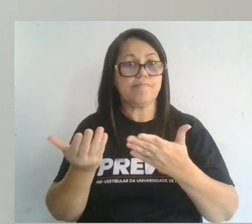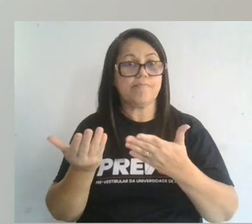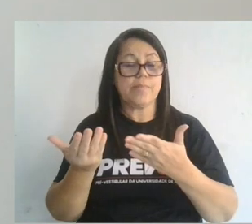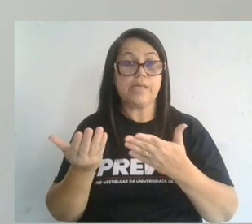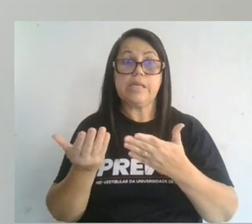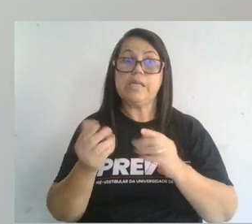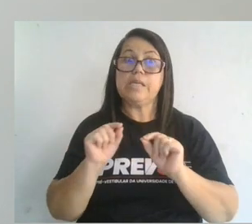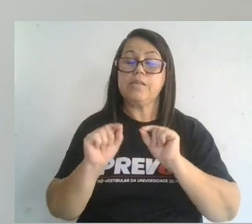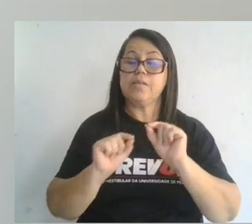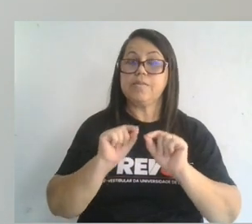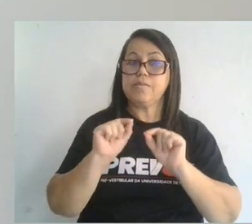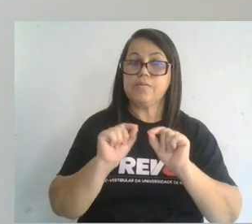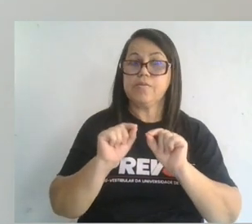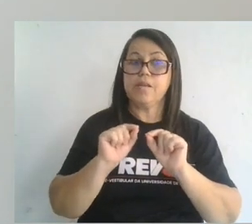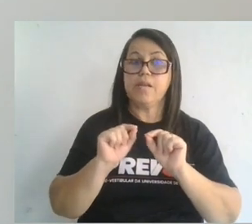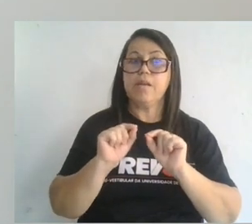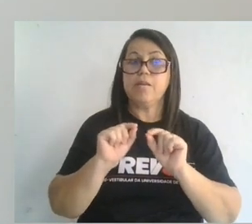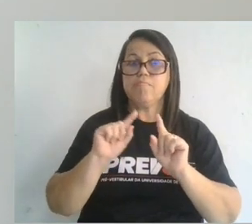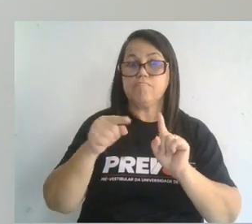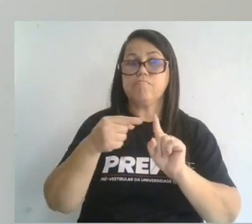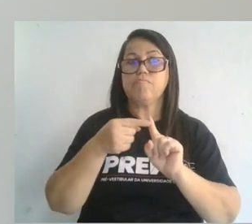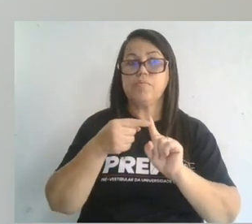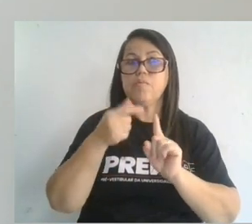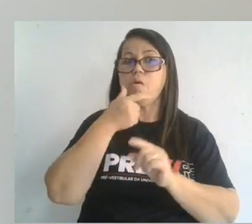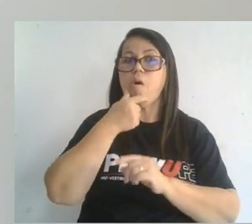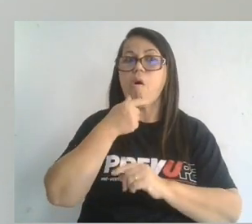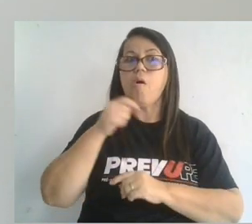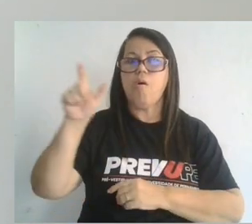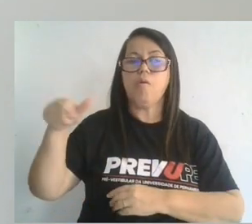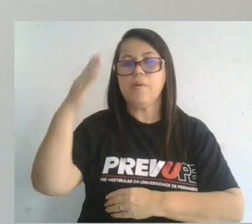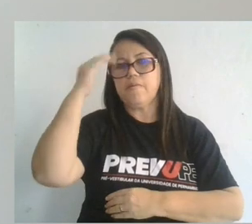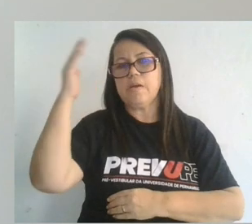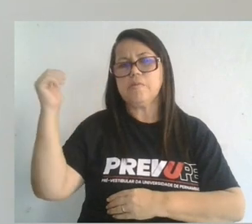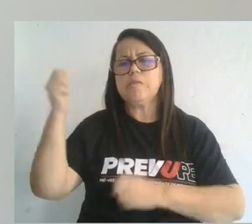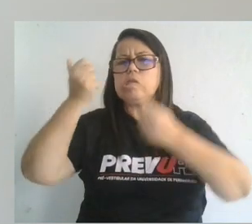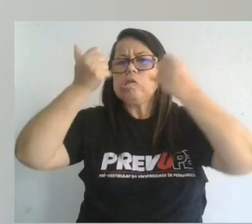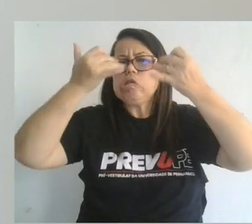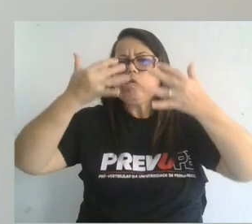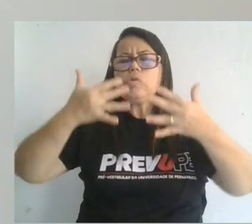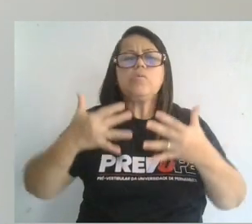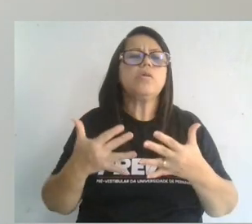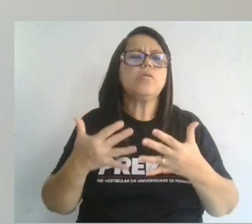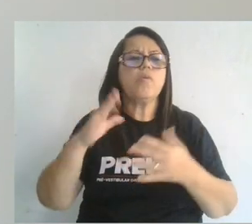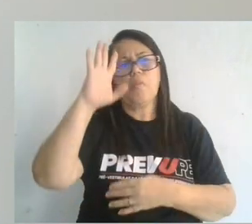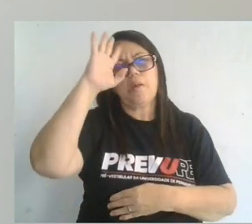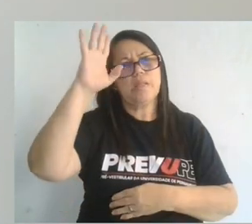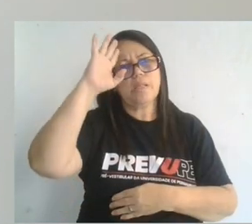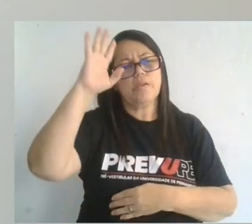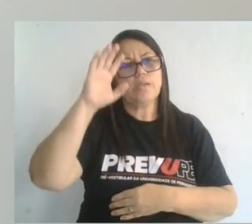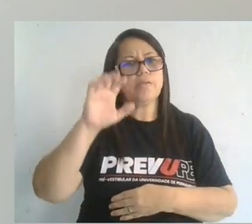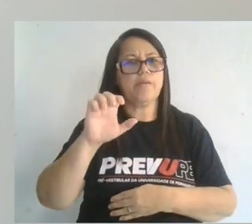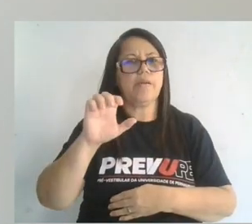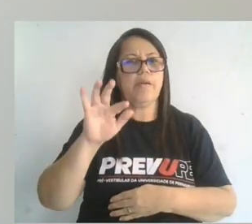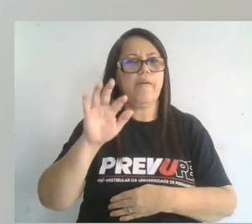Ok? Esse foi um dos pontos que Einstein sabiamente explicou com a sua simples teoria